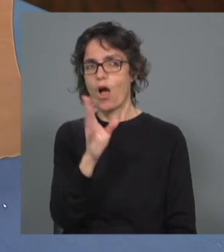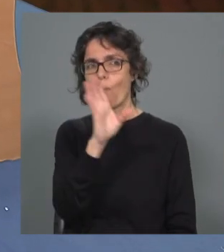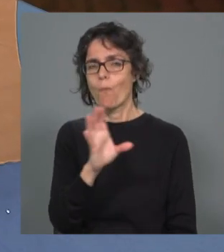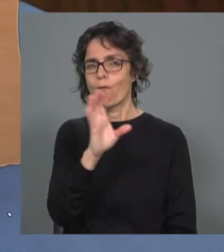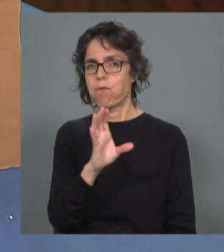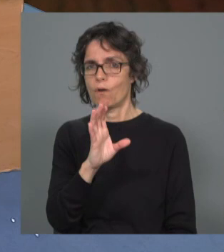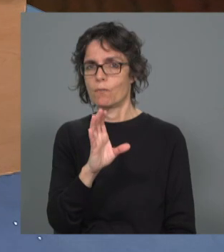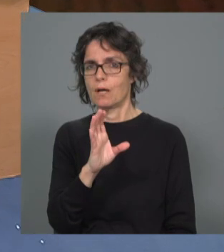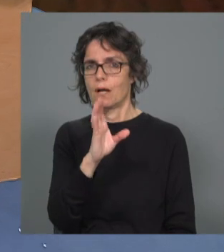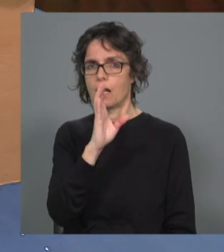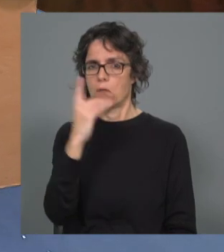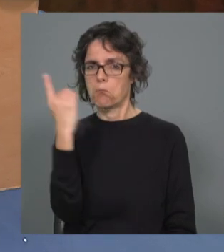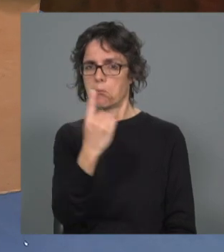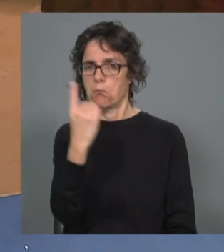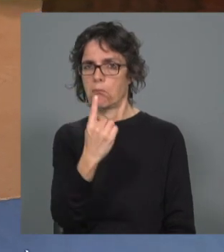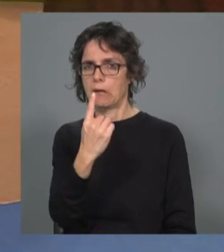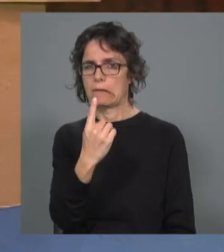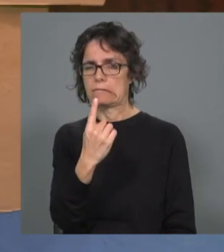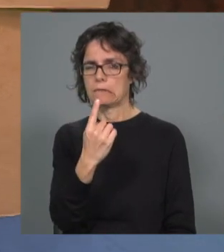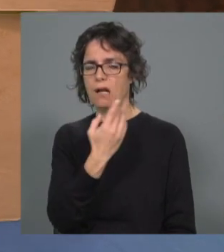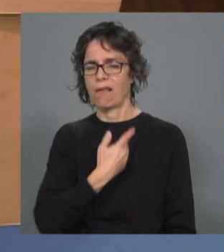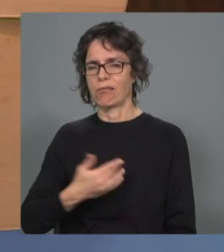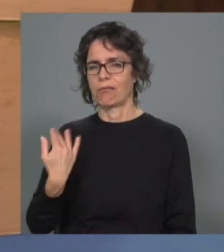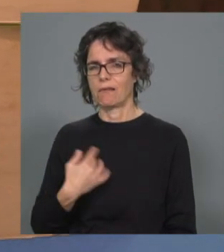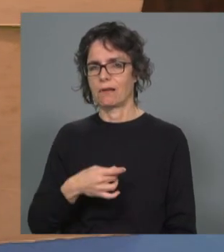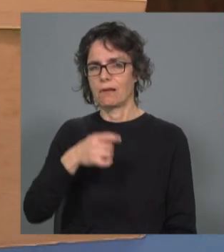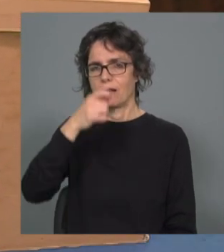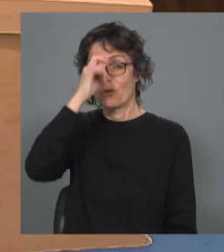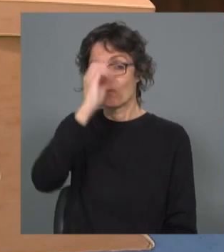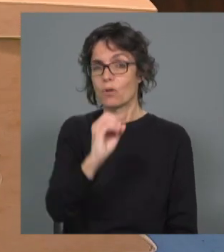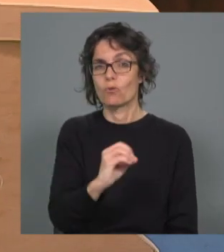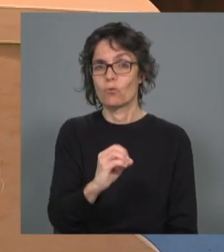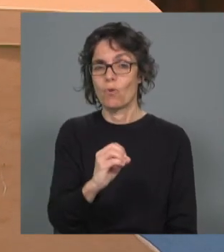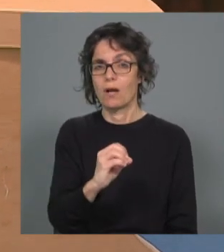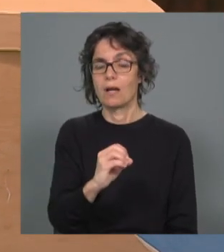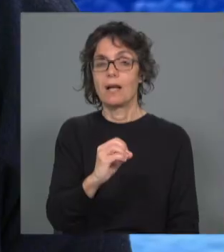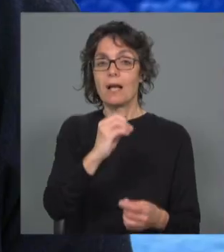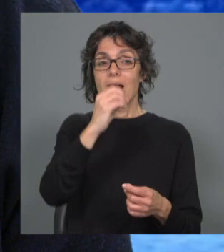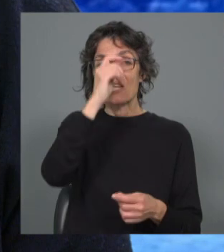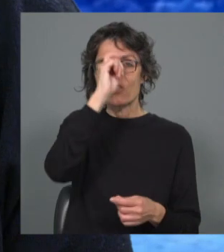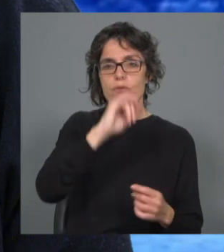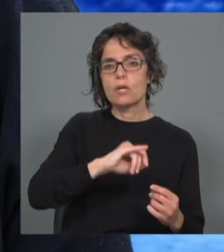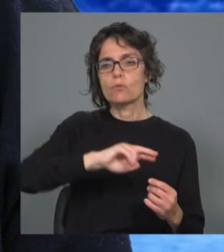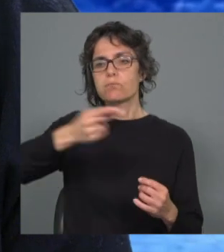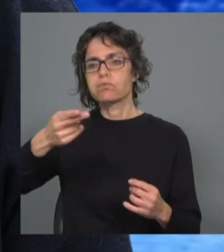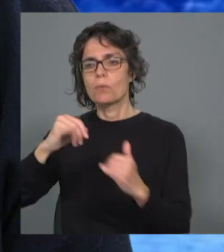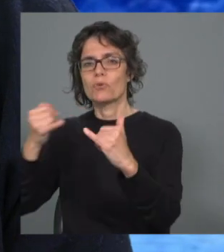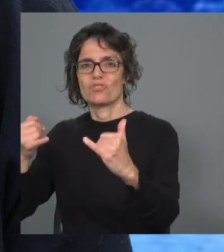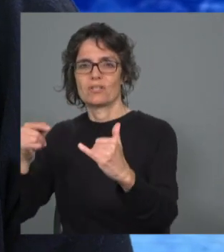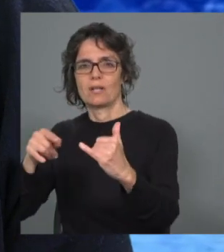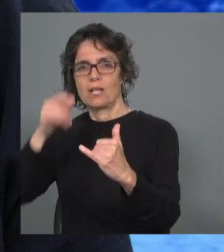de respeito diretamente com as pessoas e transportam isso para o mundo digital de hoje. E isso não pode ser. Tem que